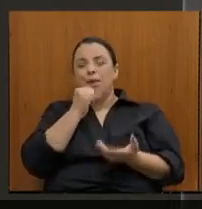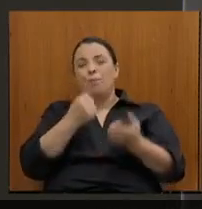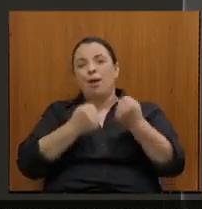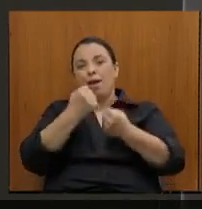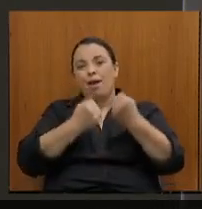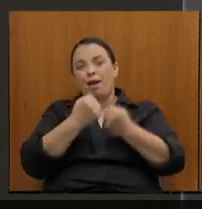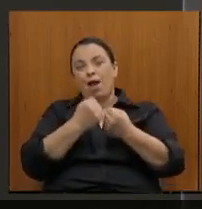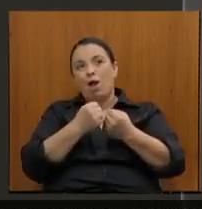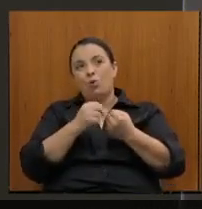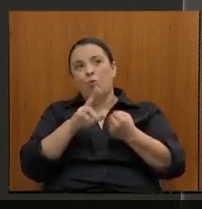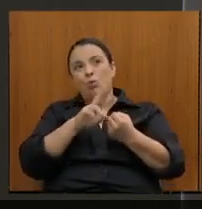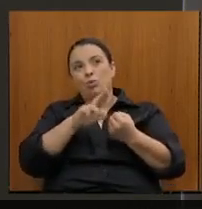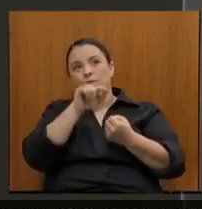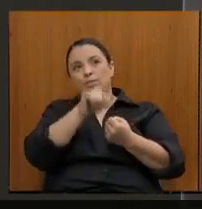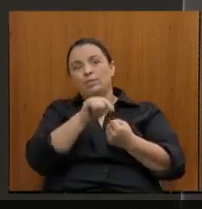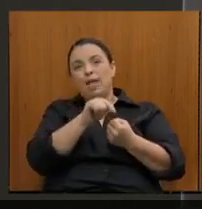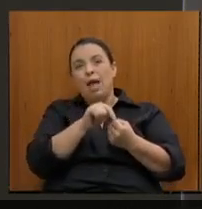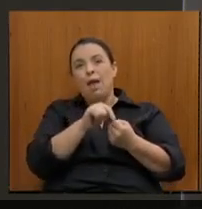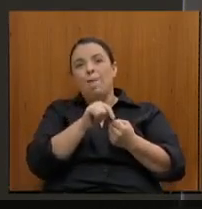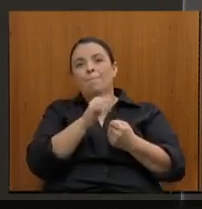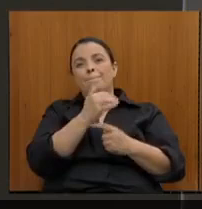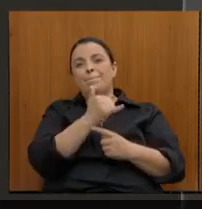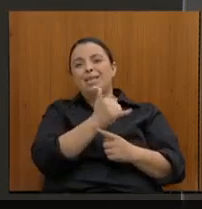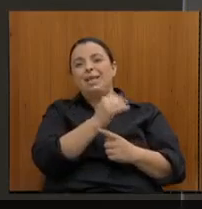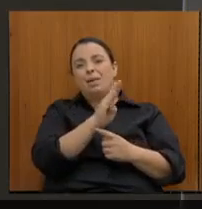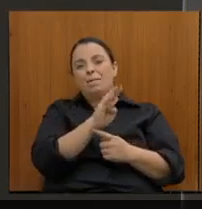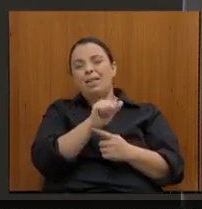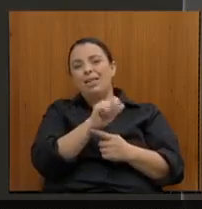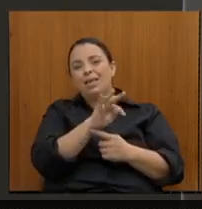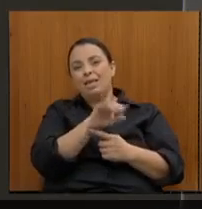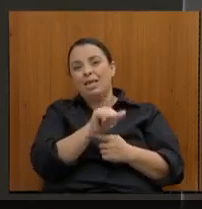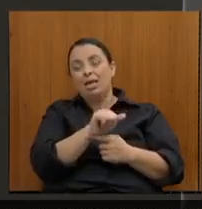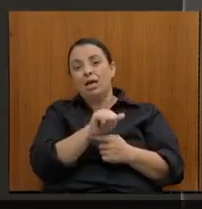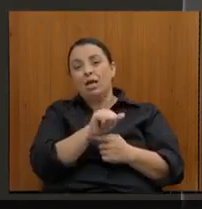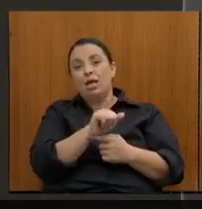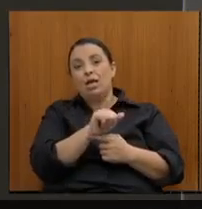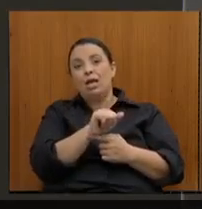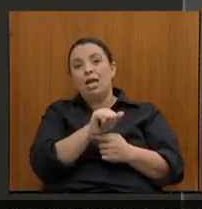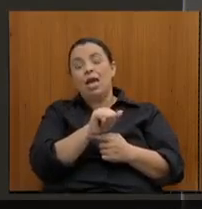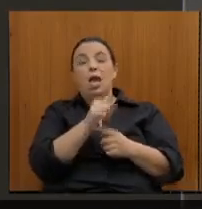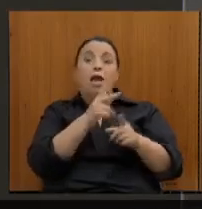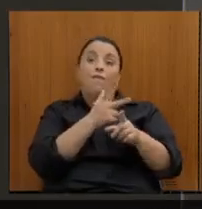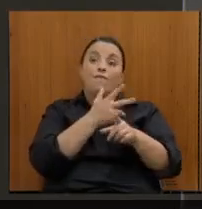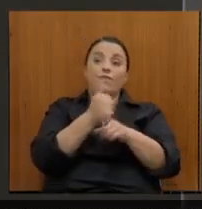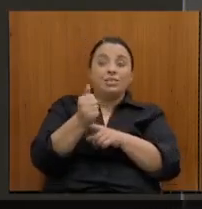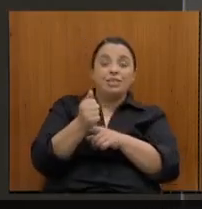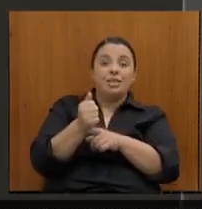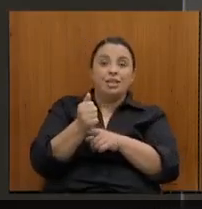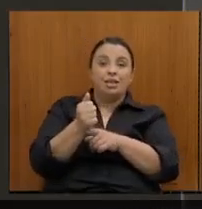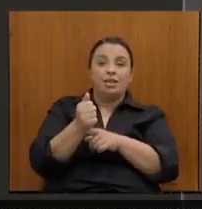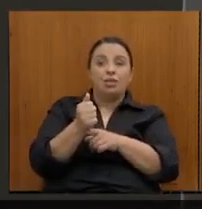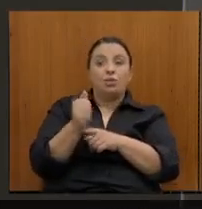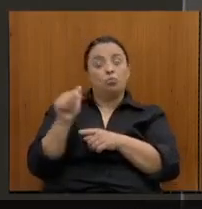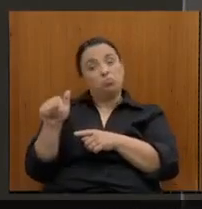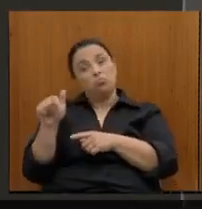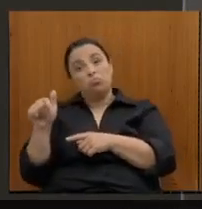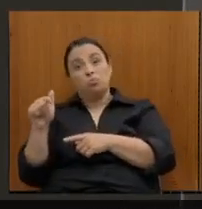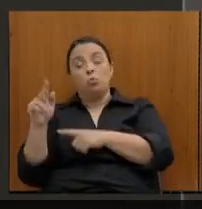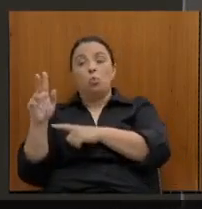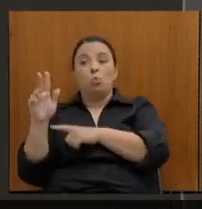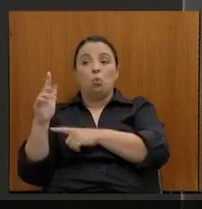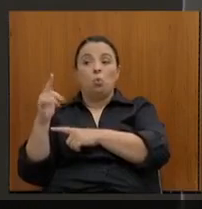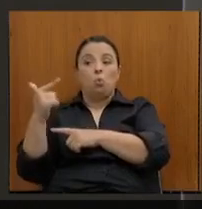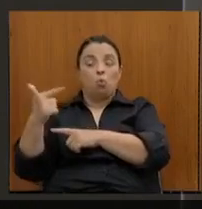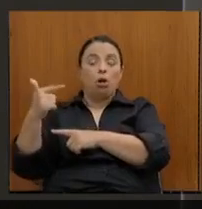ganhar ia do hidrogênio e na indústria e no no na geração de calor seria o